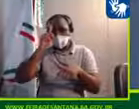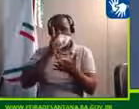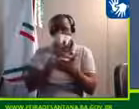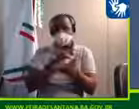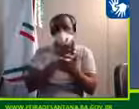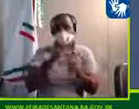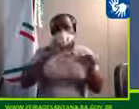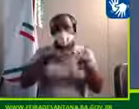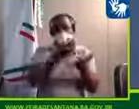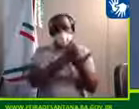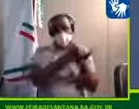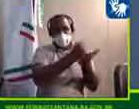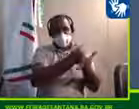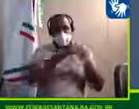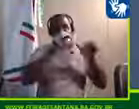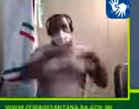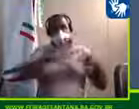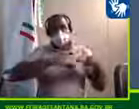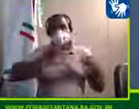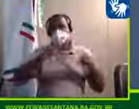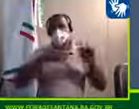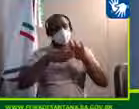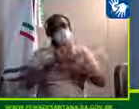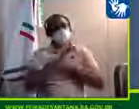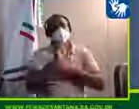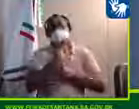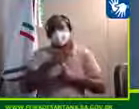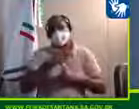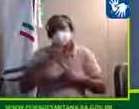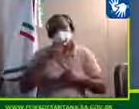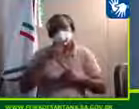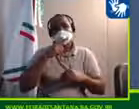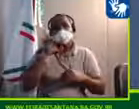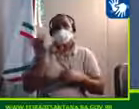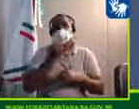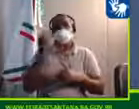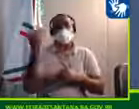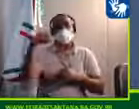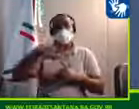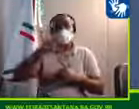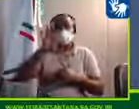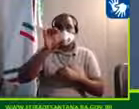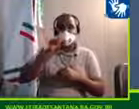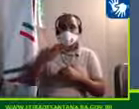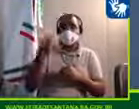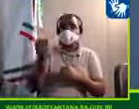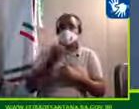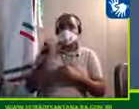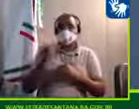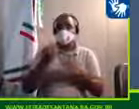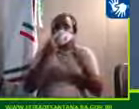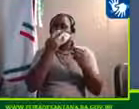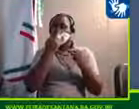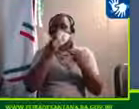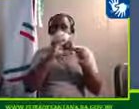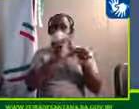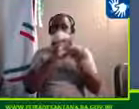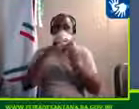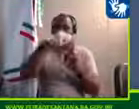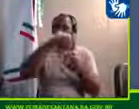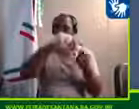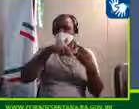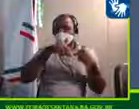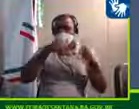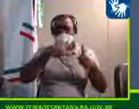de apoio. Isso não foi interrompido em nenhum momento. Então, a característica de Feira é uma característica interregional extremamente forte,